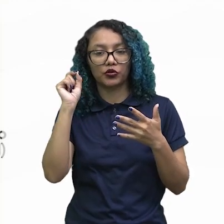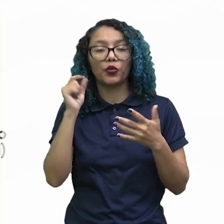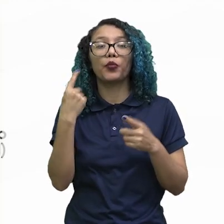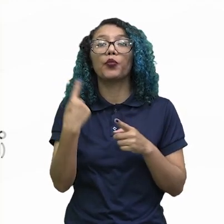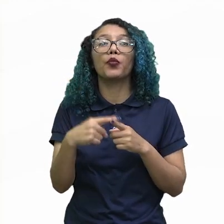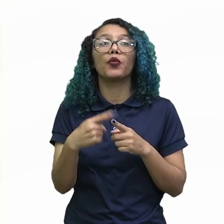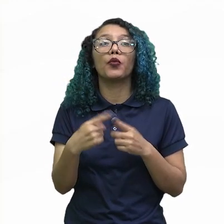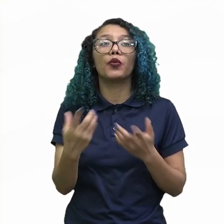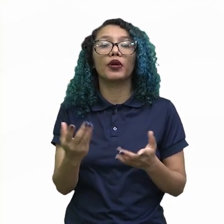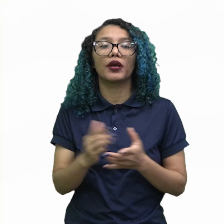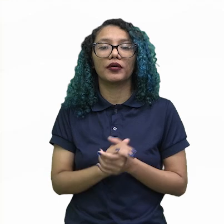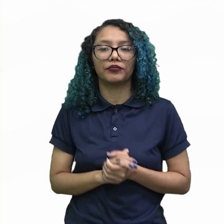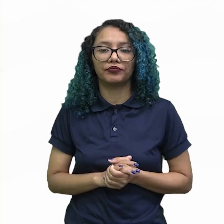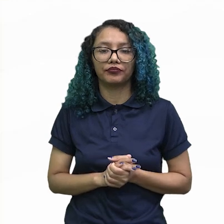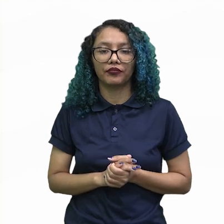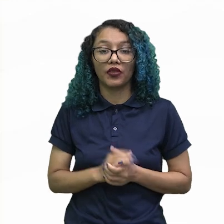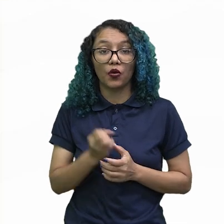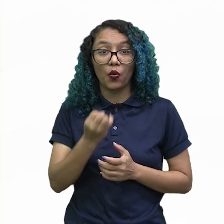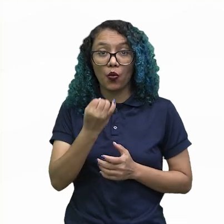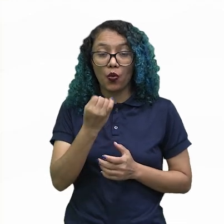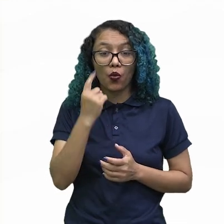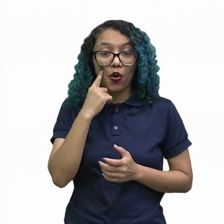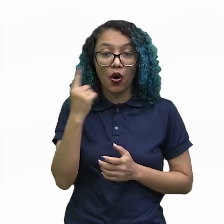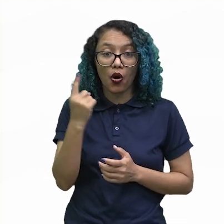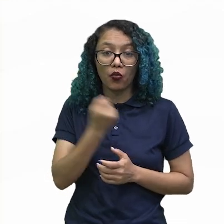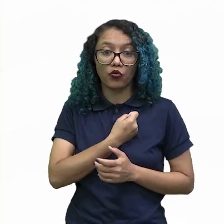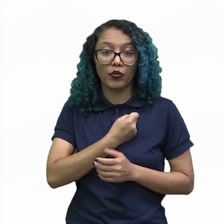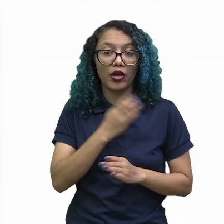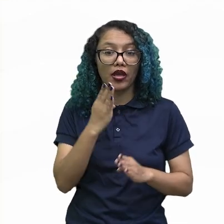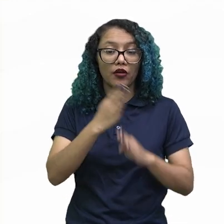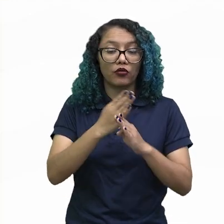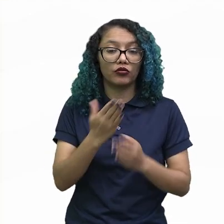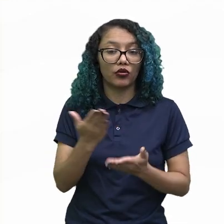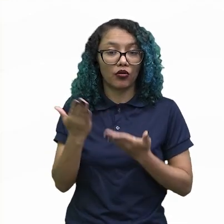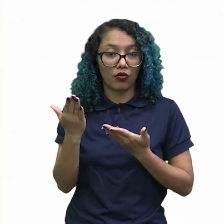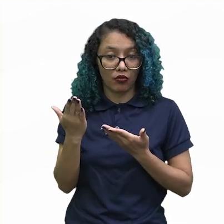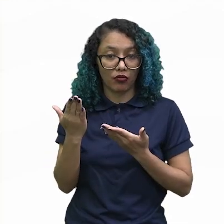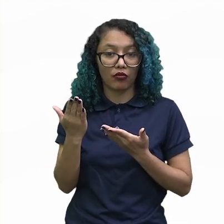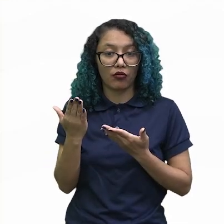quê? Porque o valor que nós encontramos aqui, reparem, foi